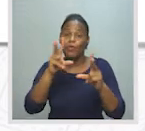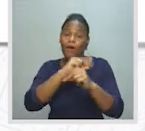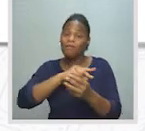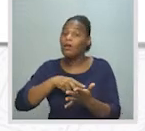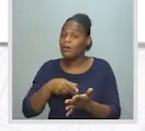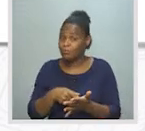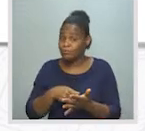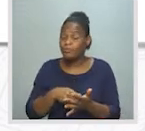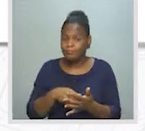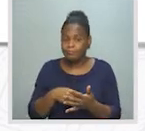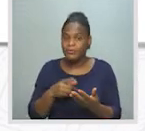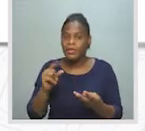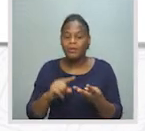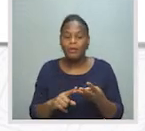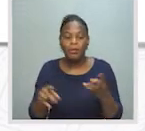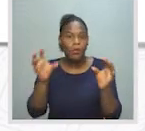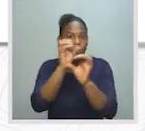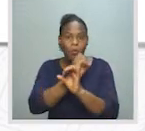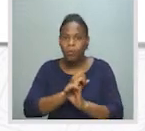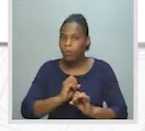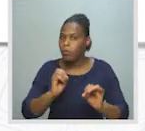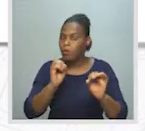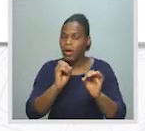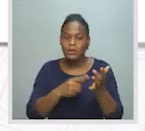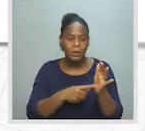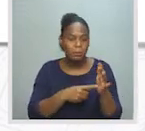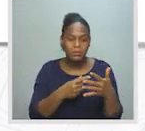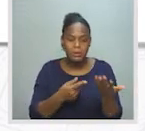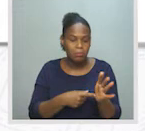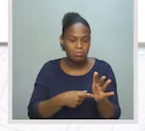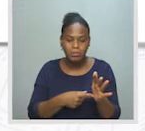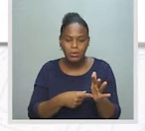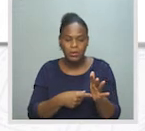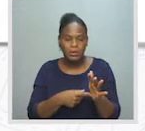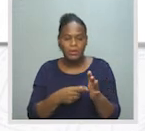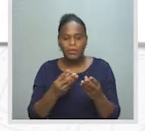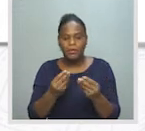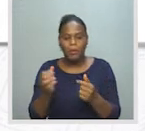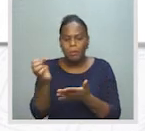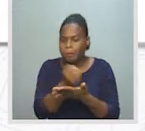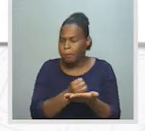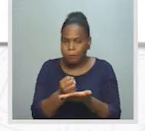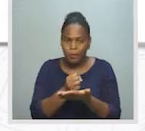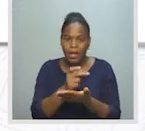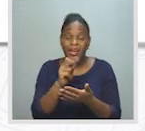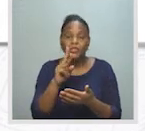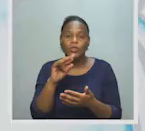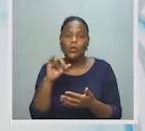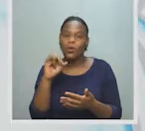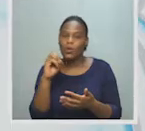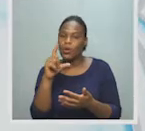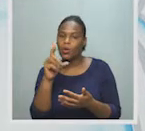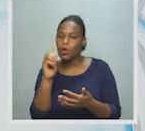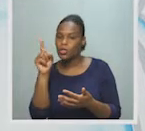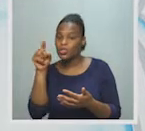das novas tecnologias. A ausência de referências morais, vazio axiológico, ou